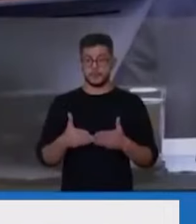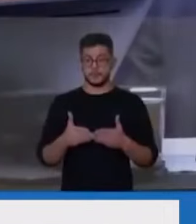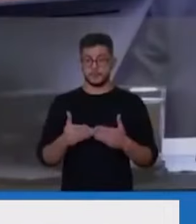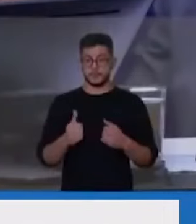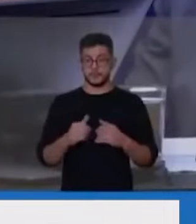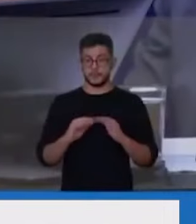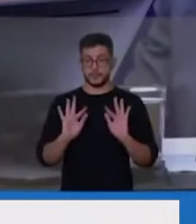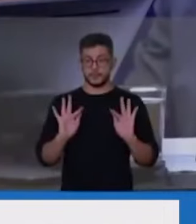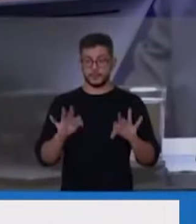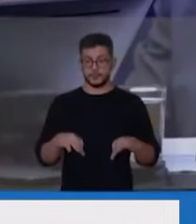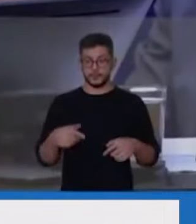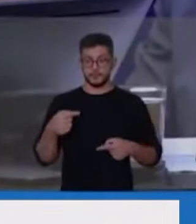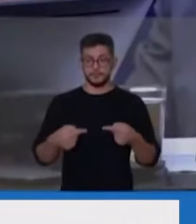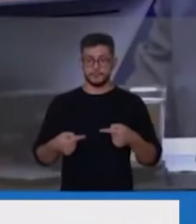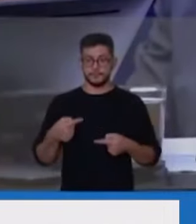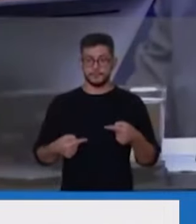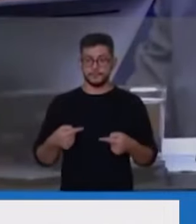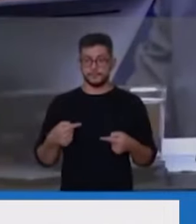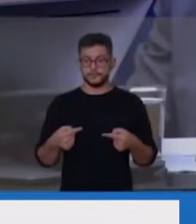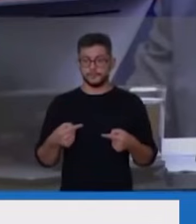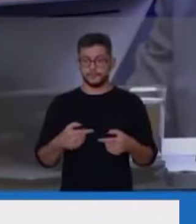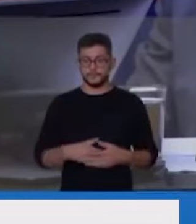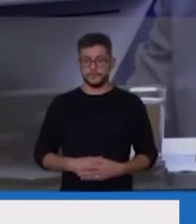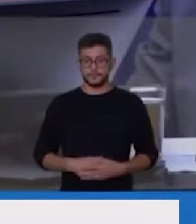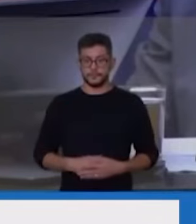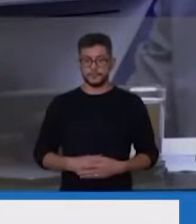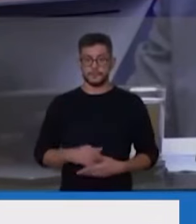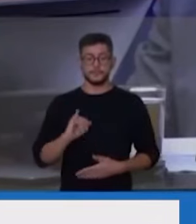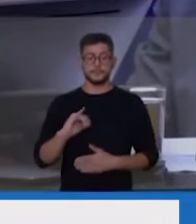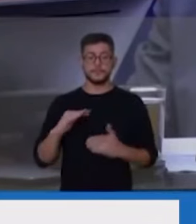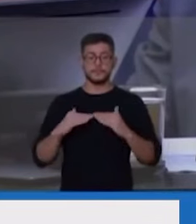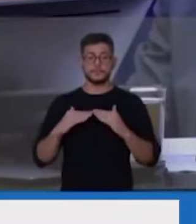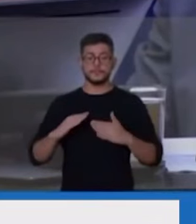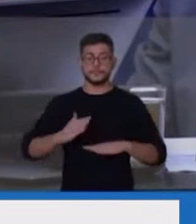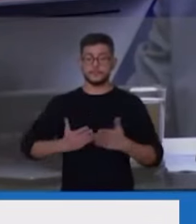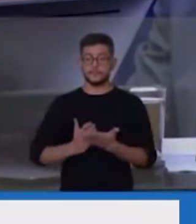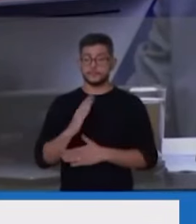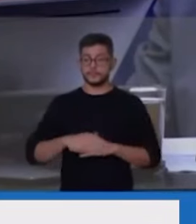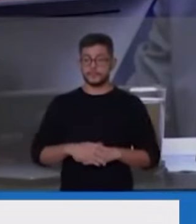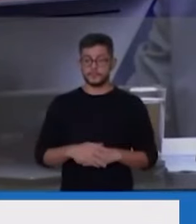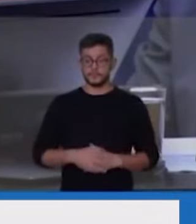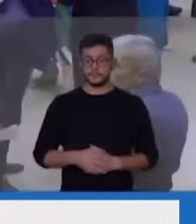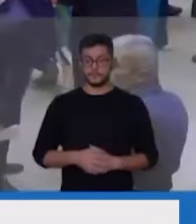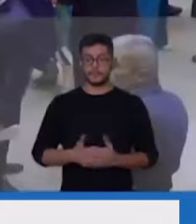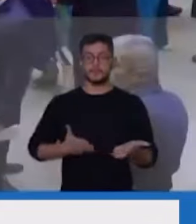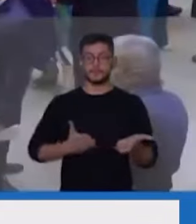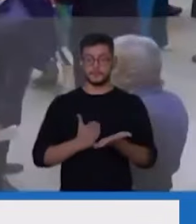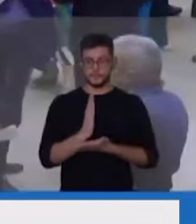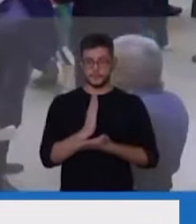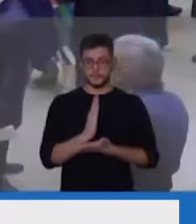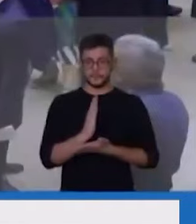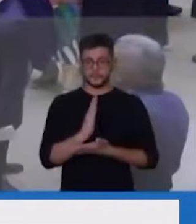resolveu liberar os deputados da presença do trabalho presencial aqui em Brasília para que eles possam então